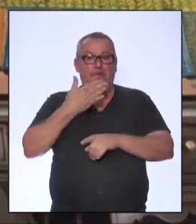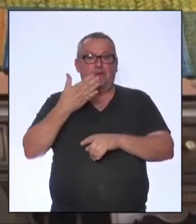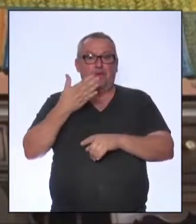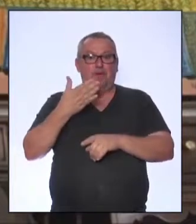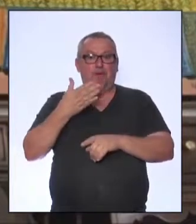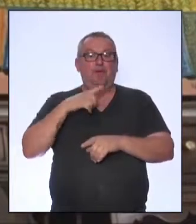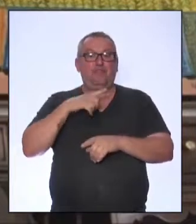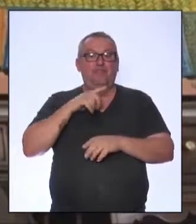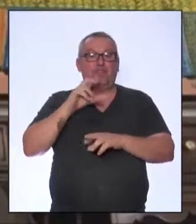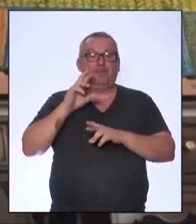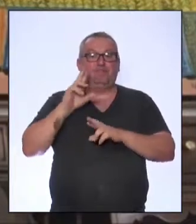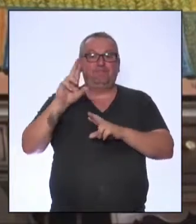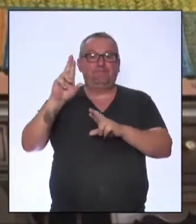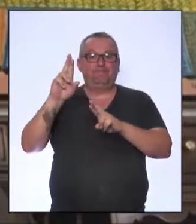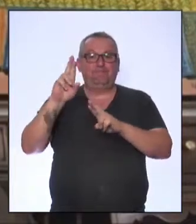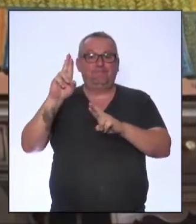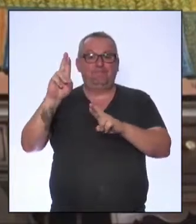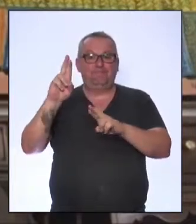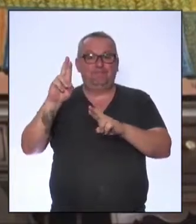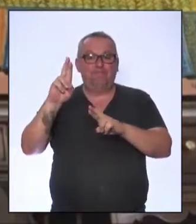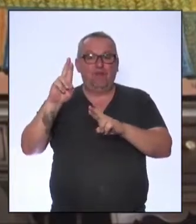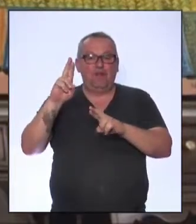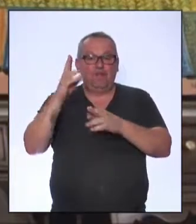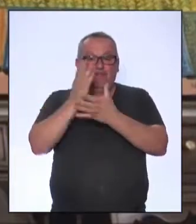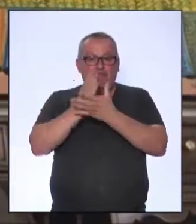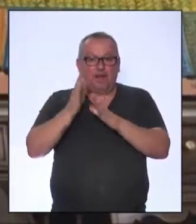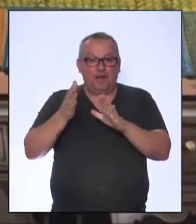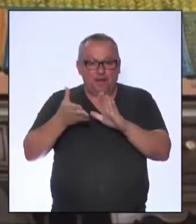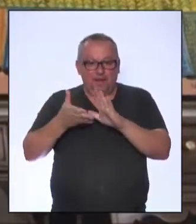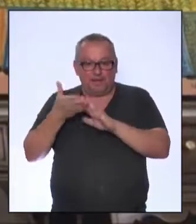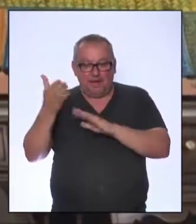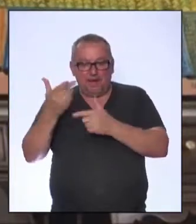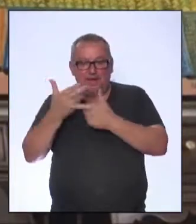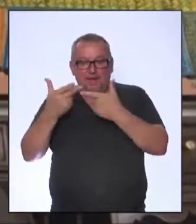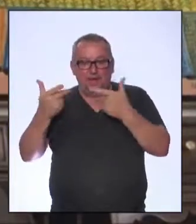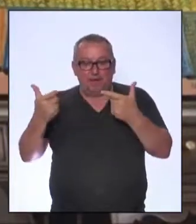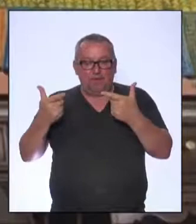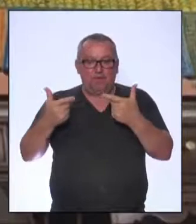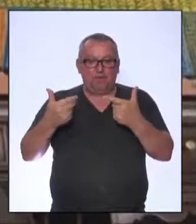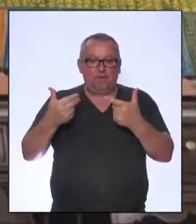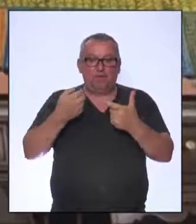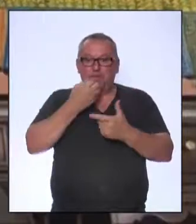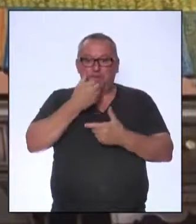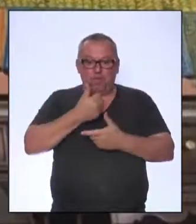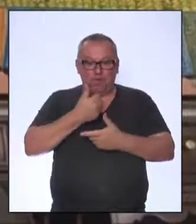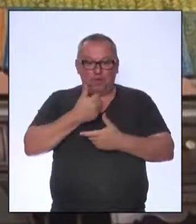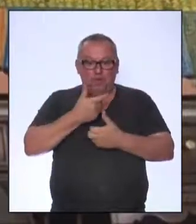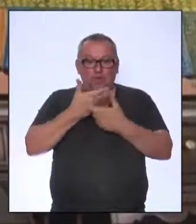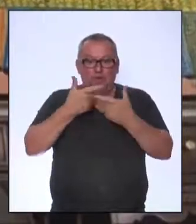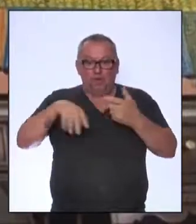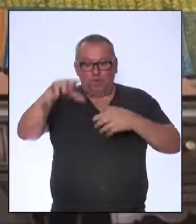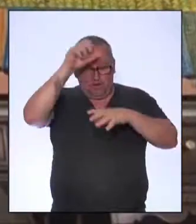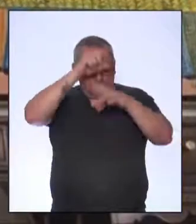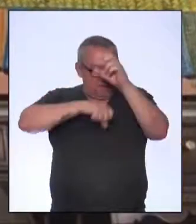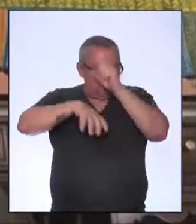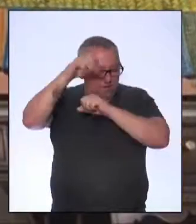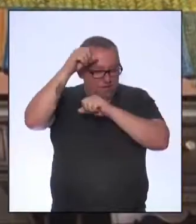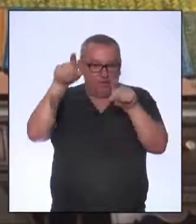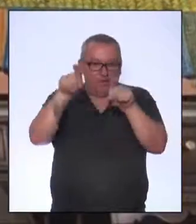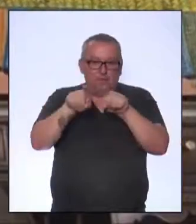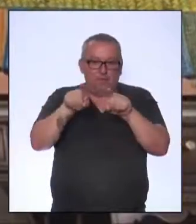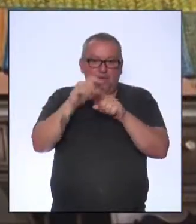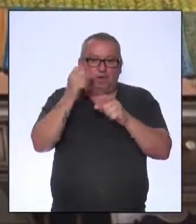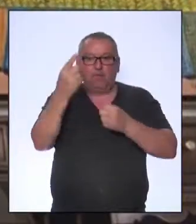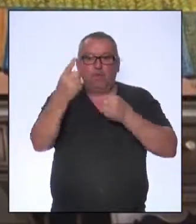tem a esperança de sair dela com algumas coisas boas, com alguns aprendizados, com